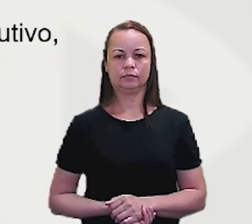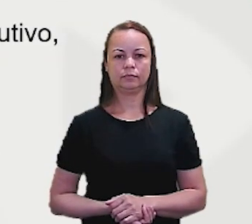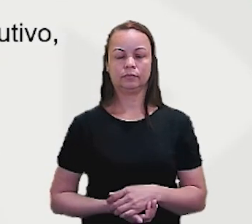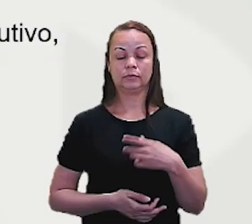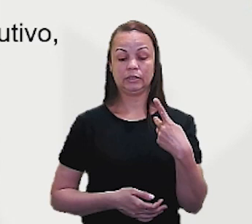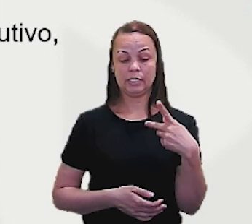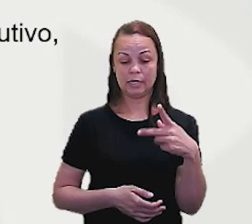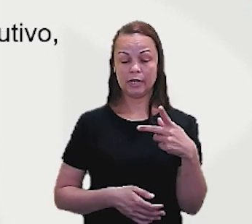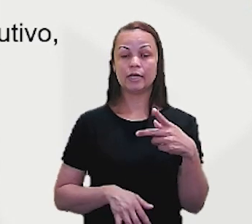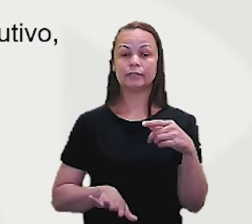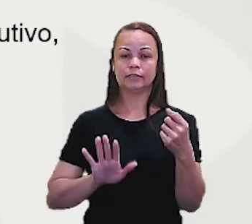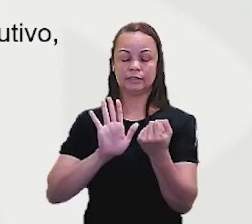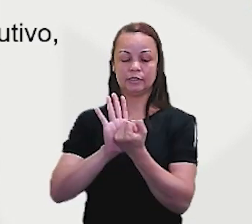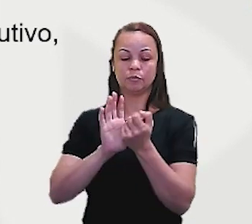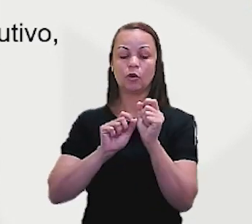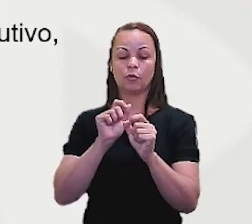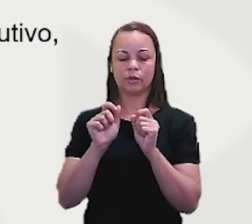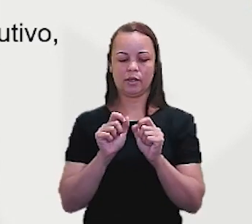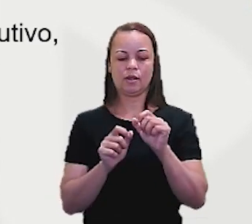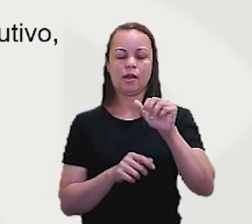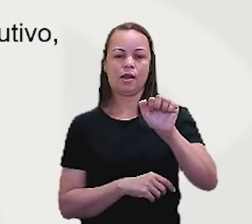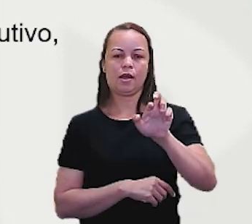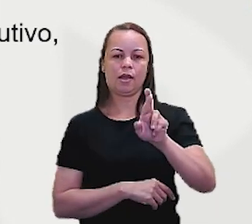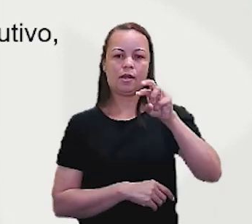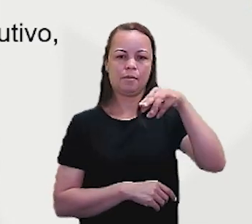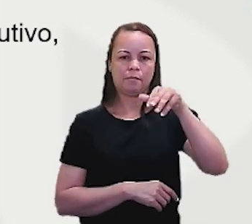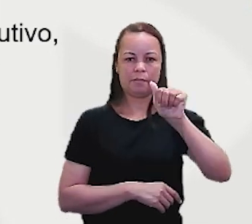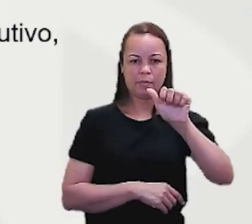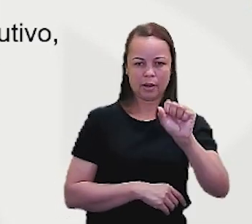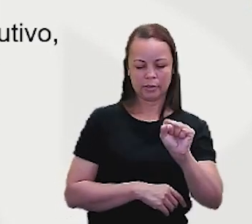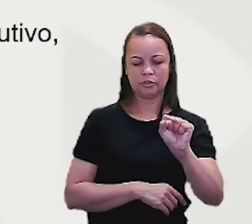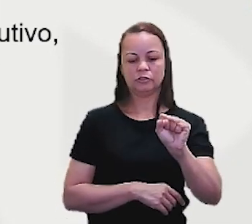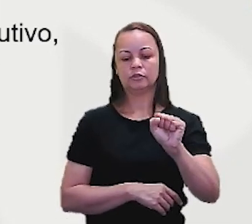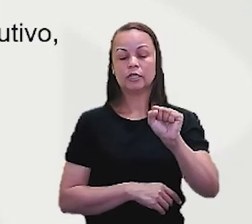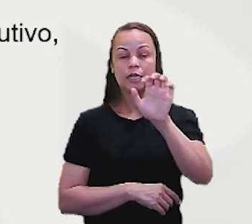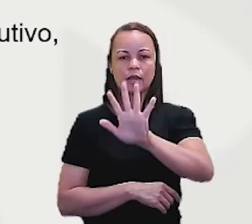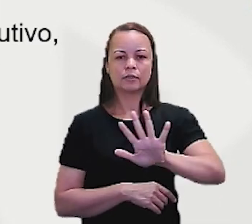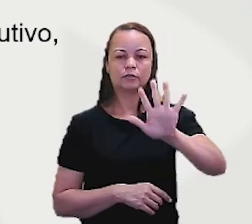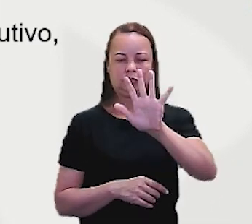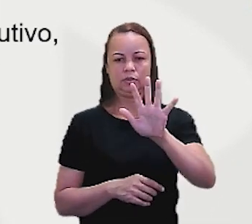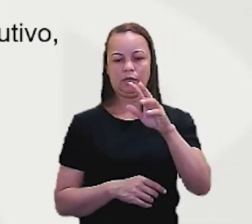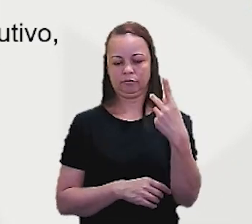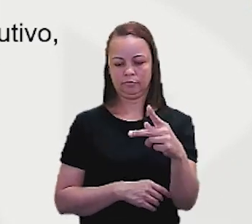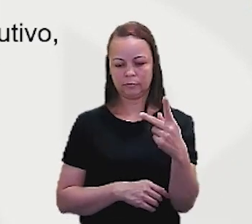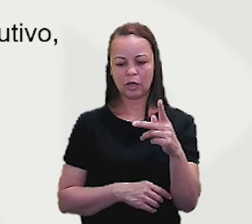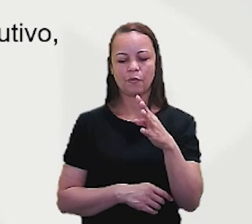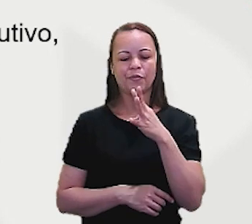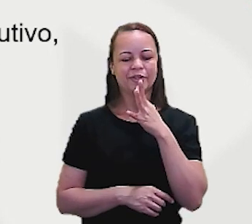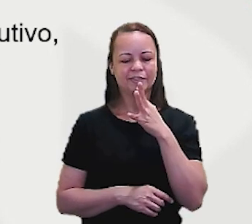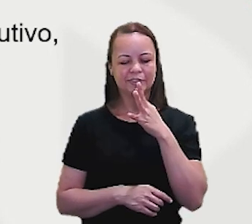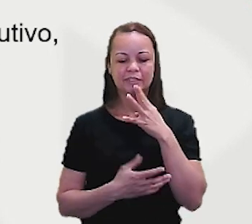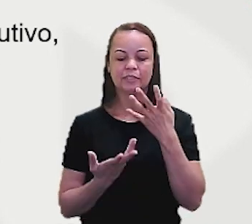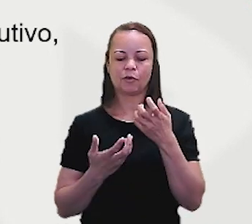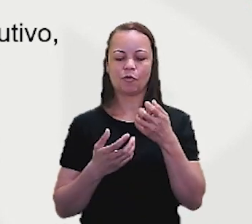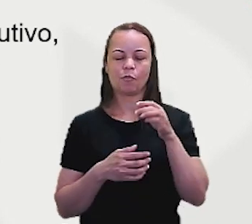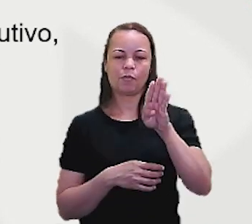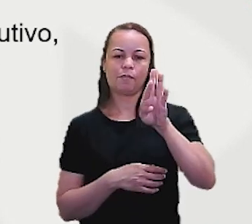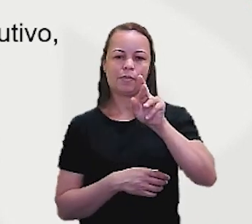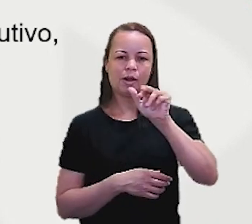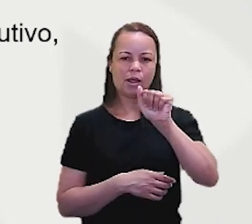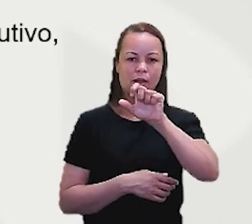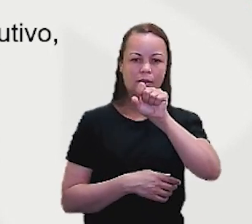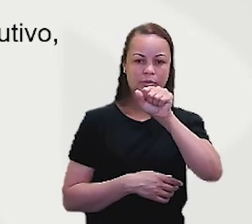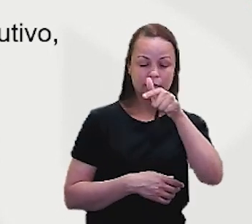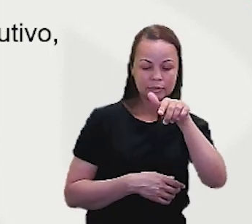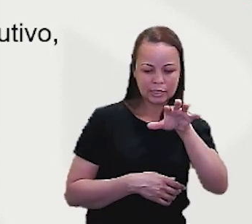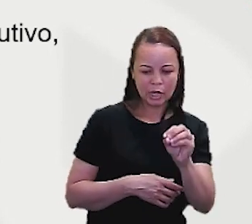Então, esse símbolo é as armas nacionais. As armas nacionais, também conhecida como brasão da República, são um